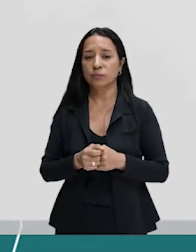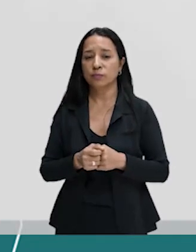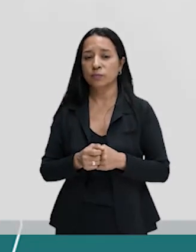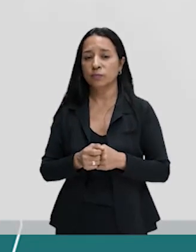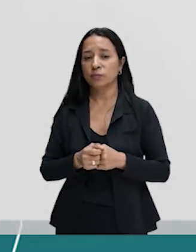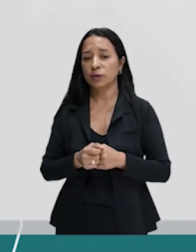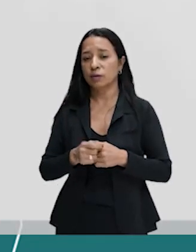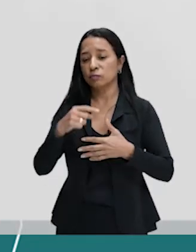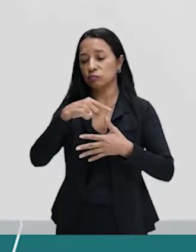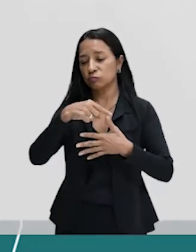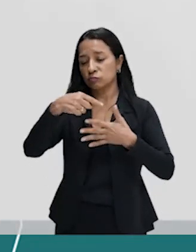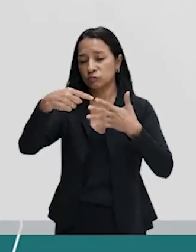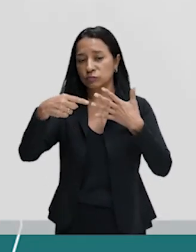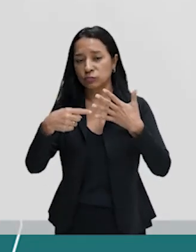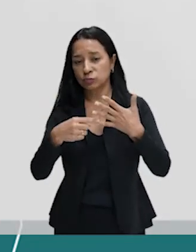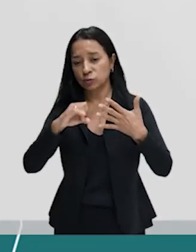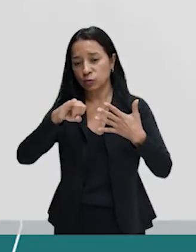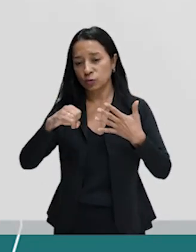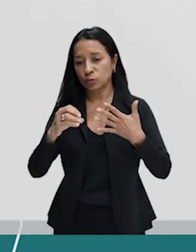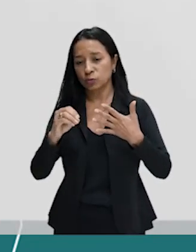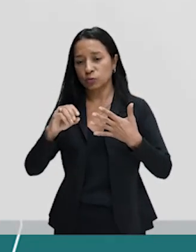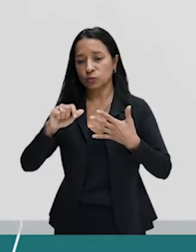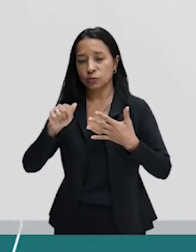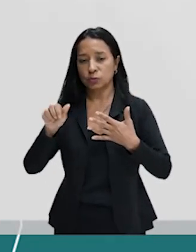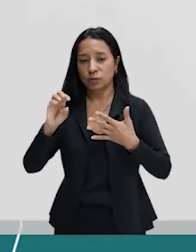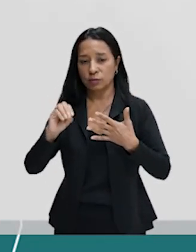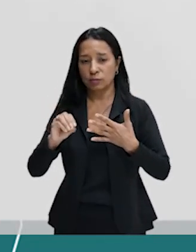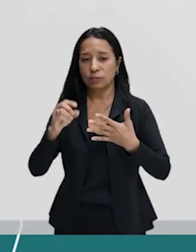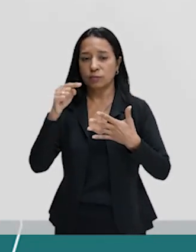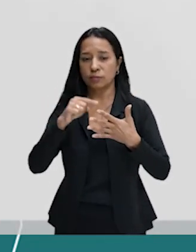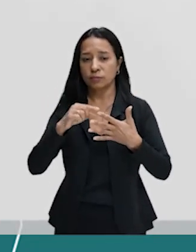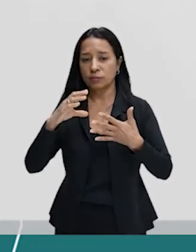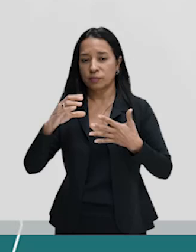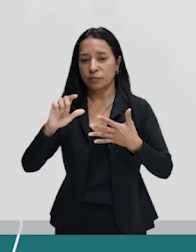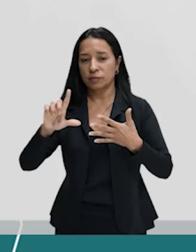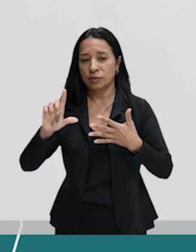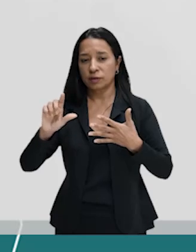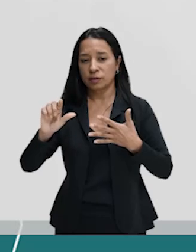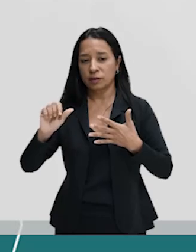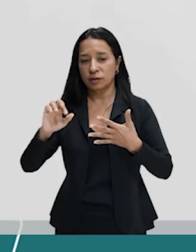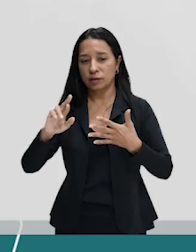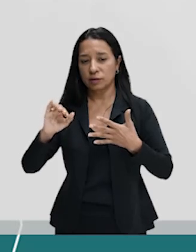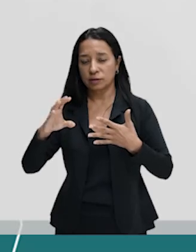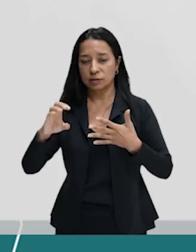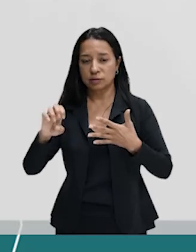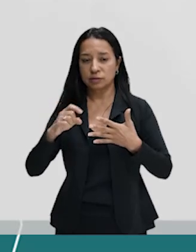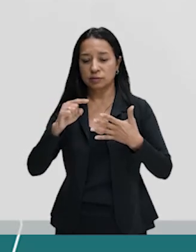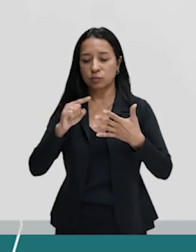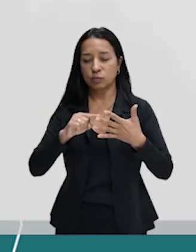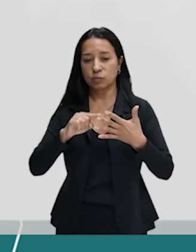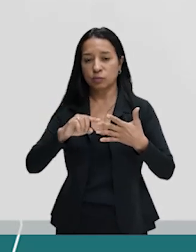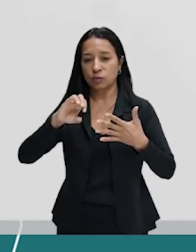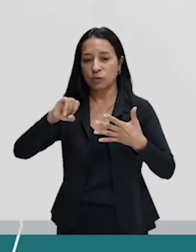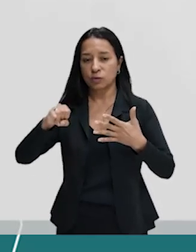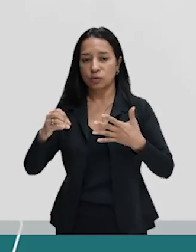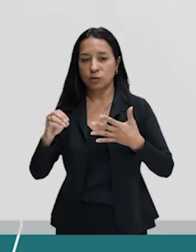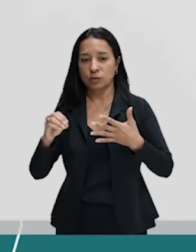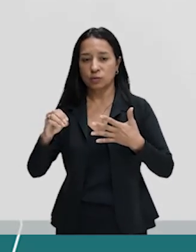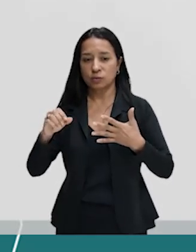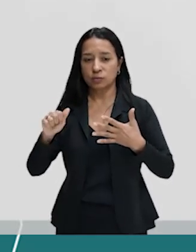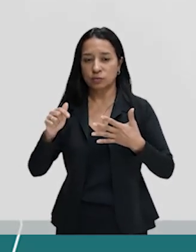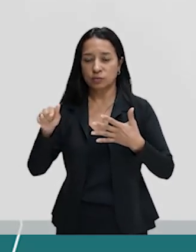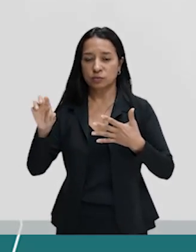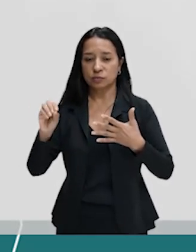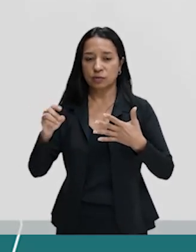que eu acabei de falar, que escreveu Morte e Vida Severina. Clarice Lispector, que vai se apresentar aqui nessa